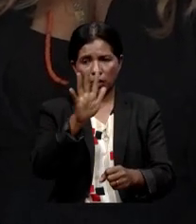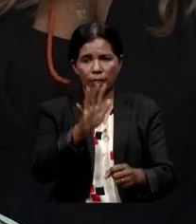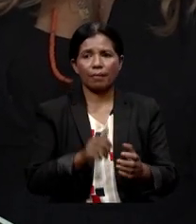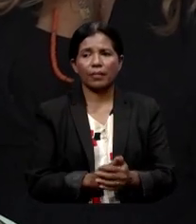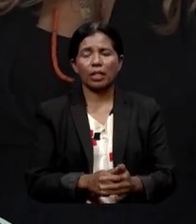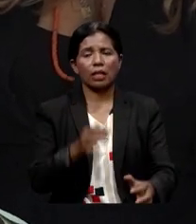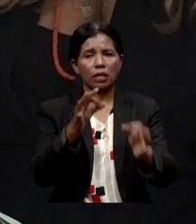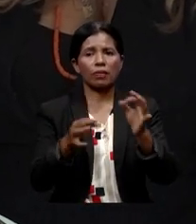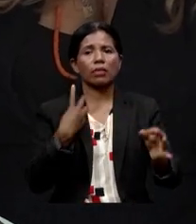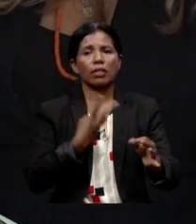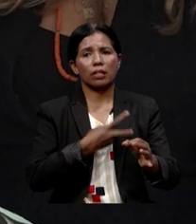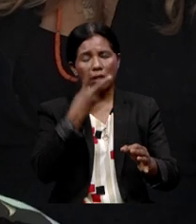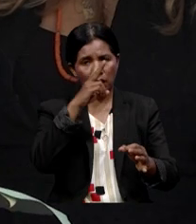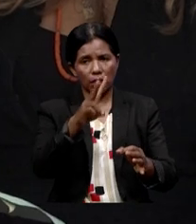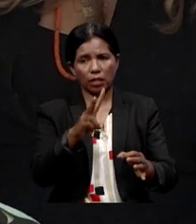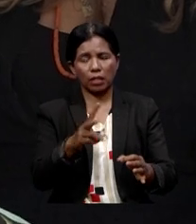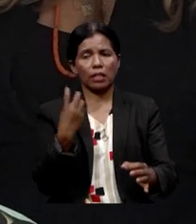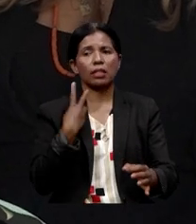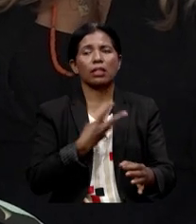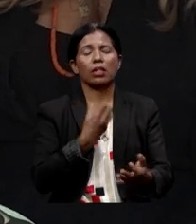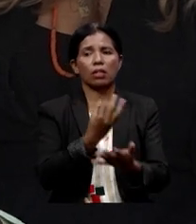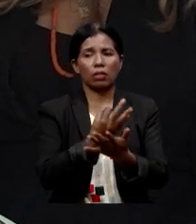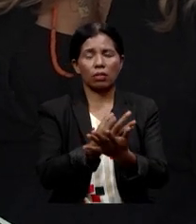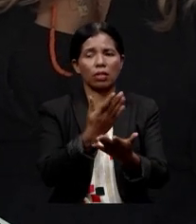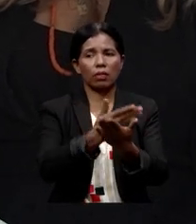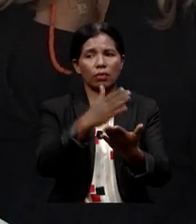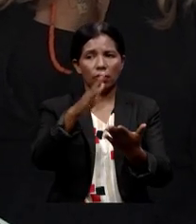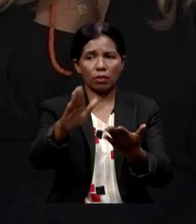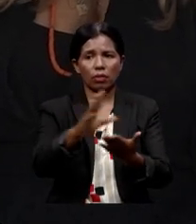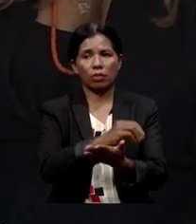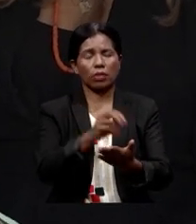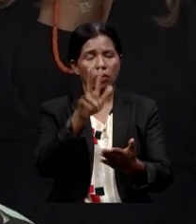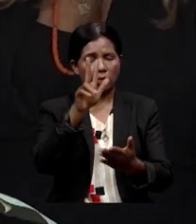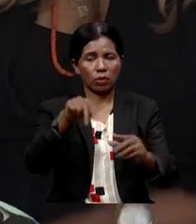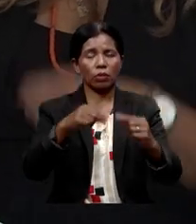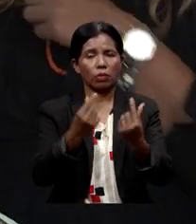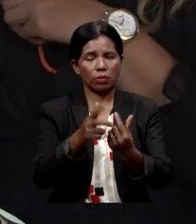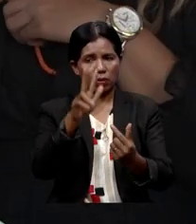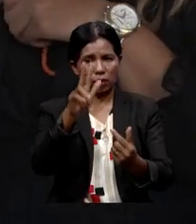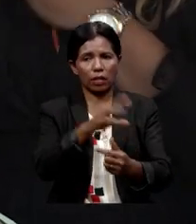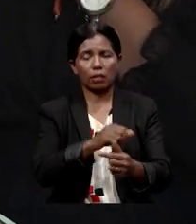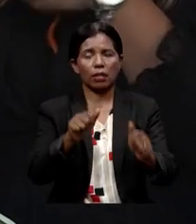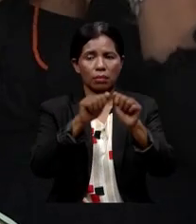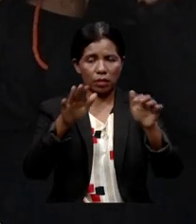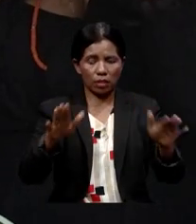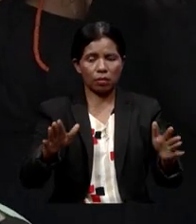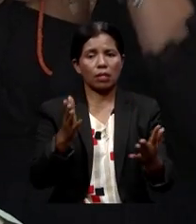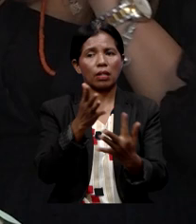para 2025. Se itaré, lei, tem orçamento que faz para o subsetor tolo. Subsetor primeiro, para a administração